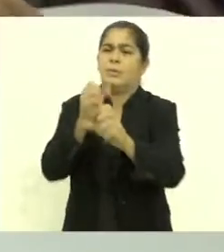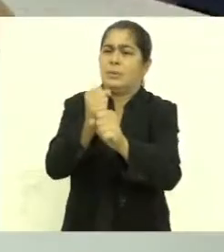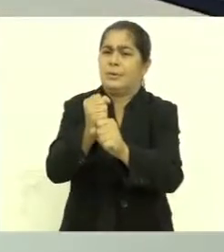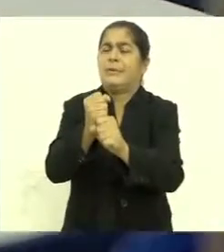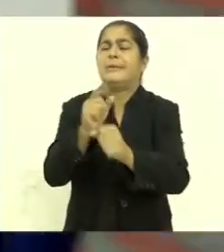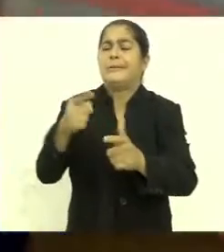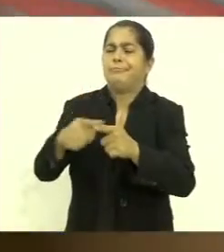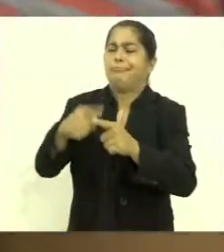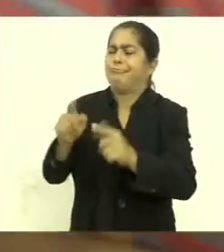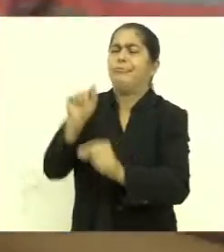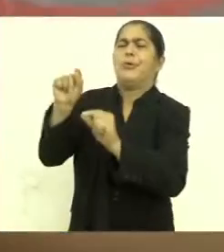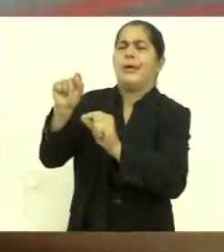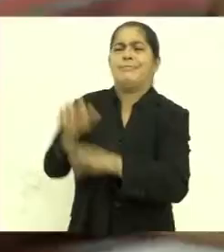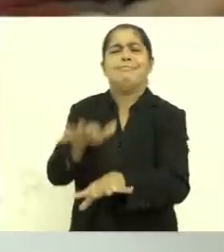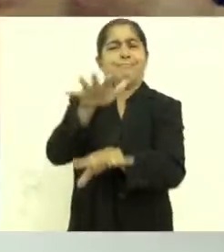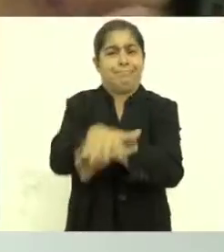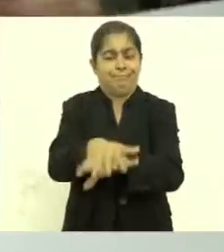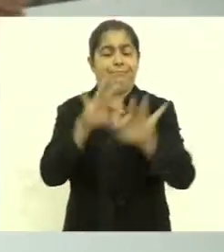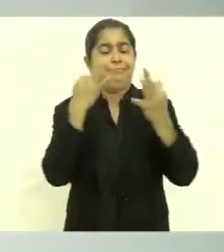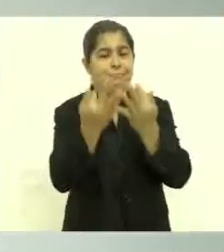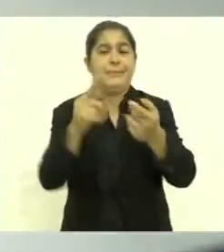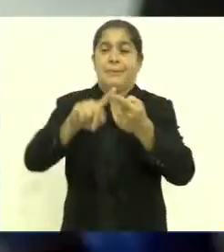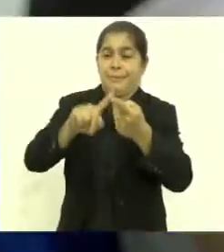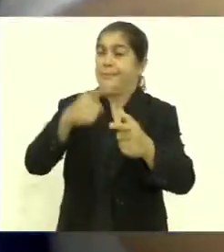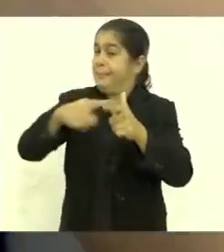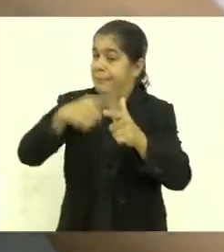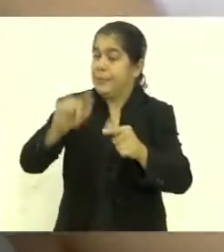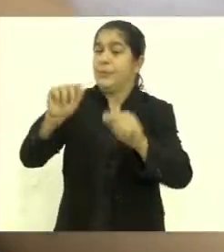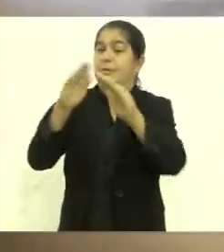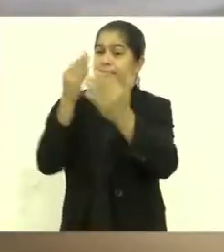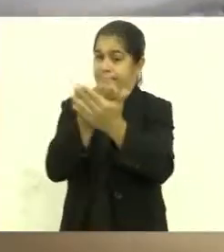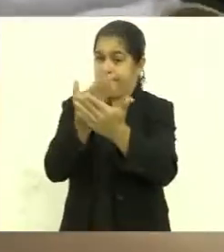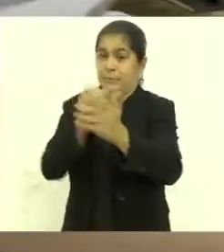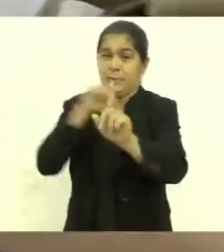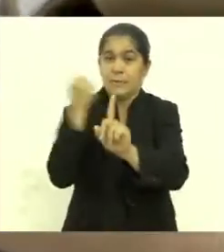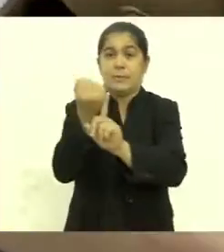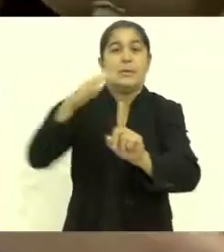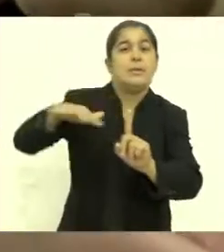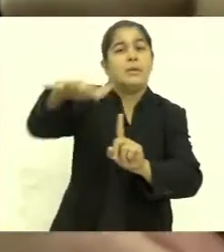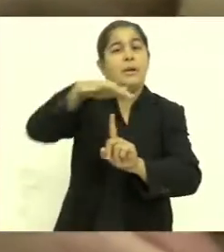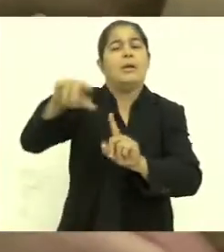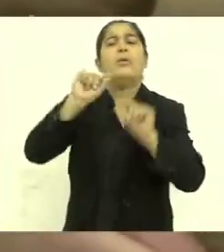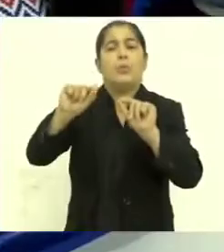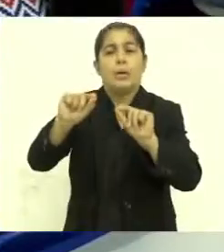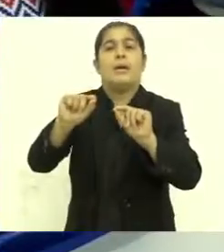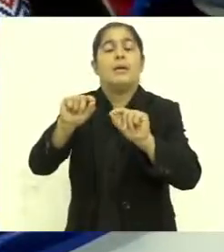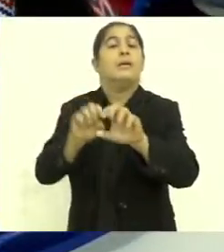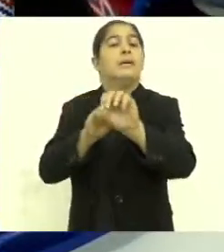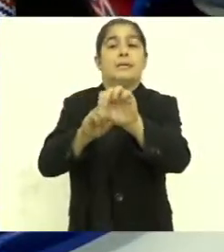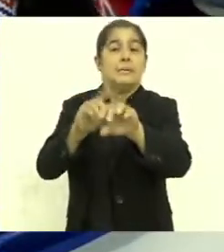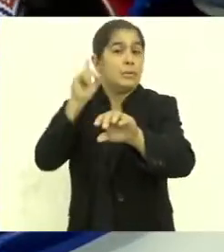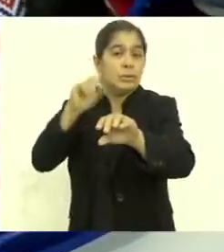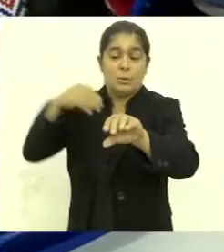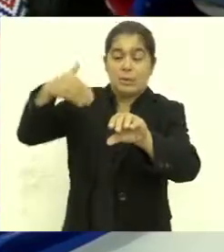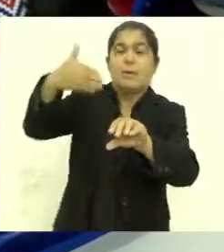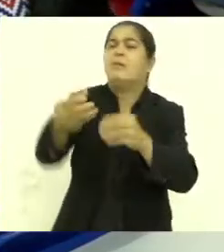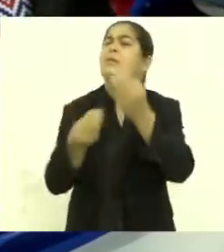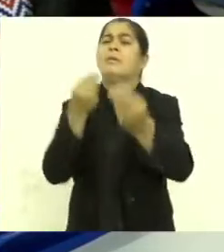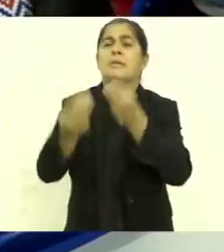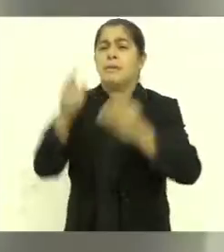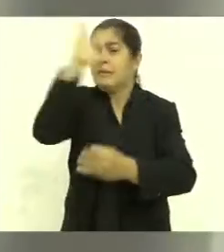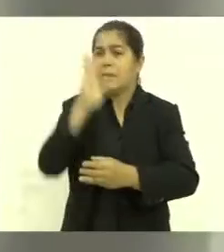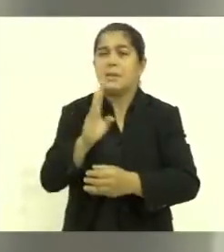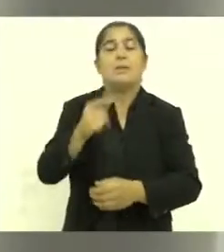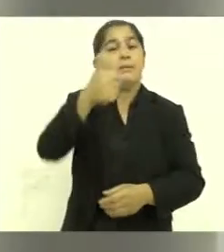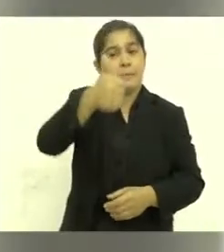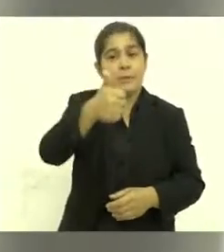Diante dos números, surge o problema da inclusão em casa, na escola e na sociedade. Cronologicamente, a educação